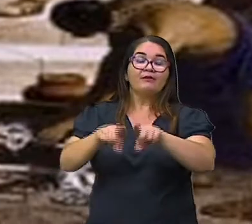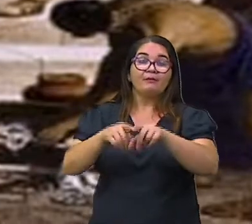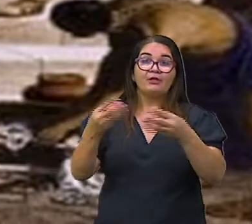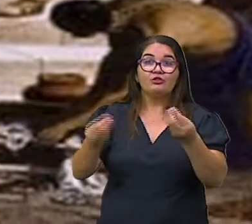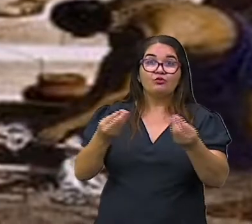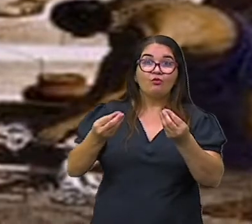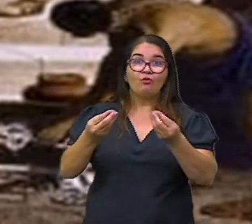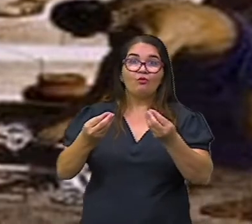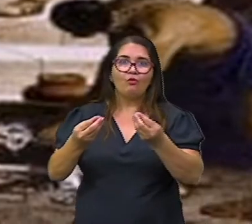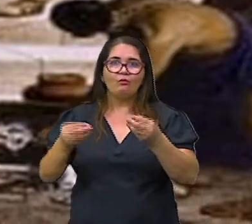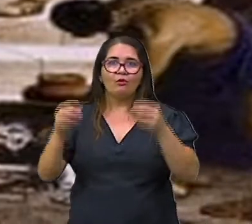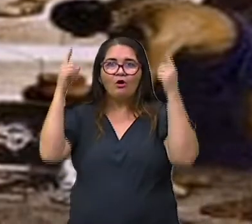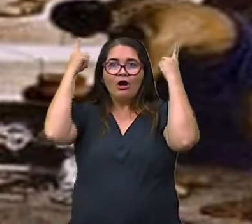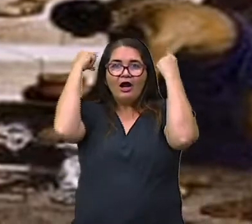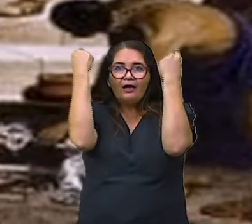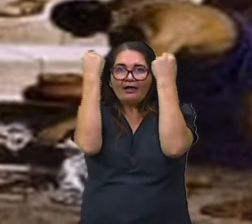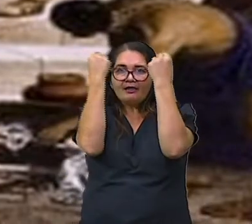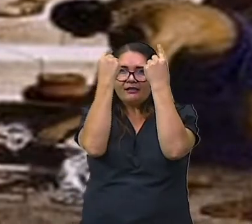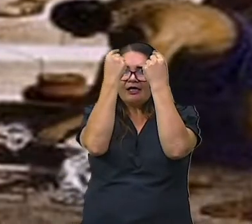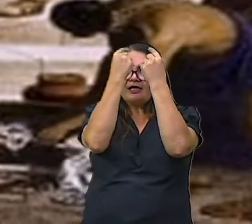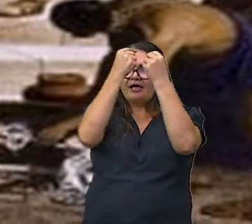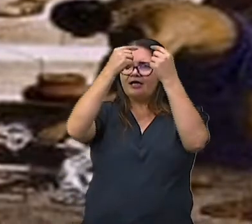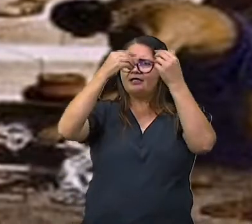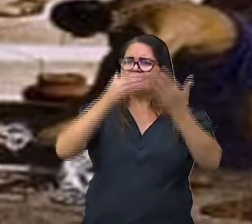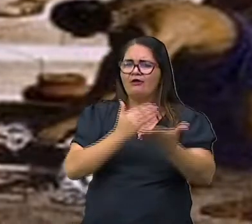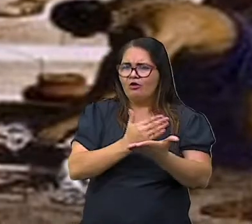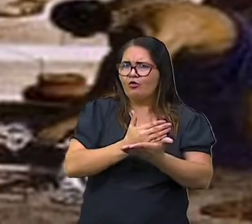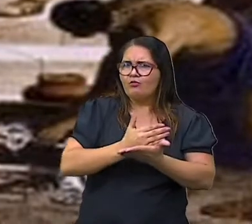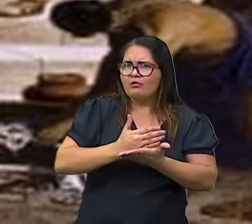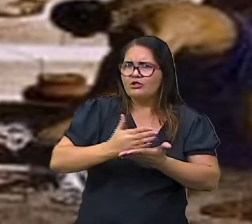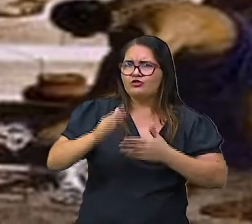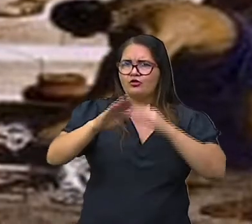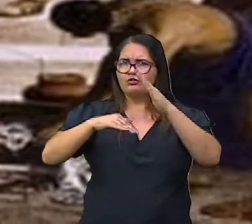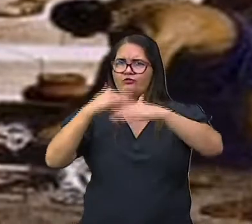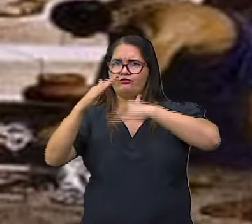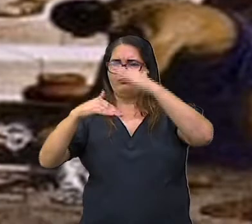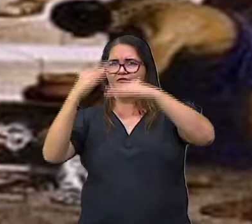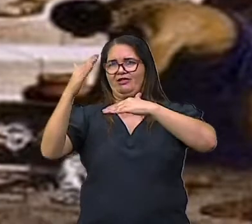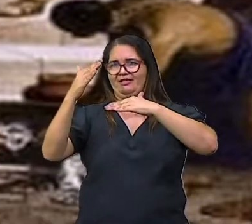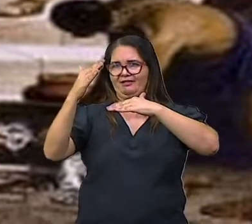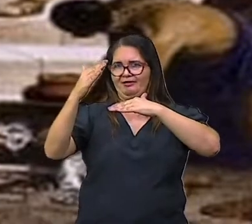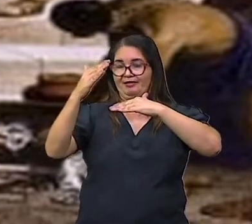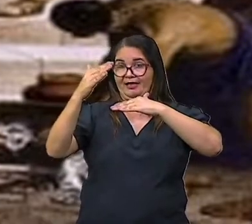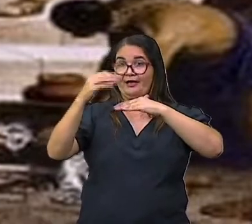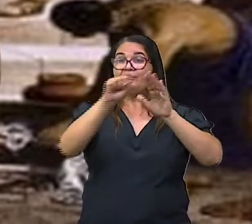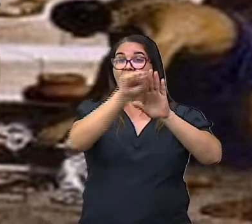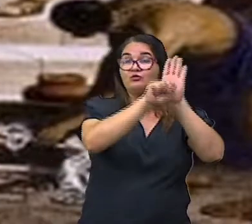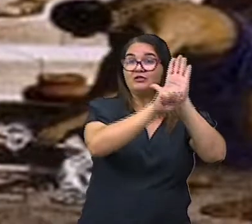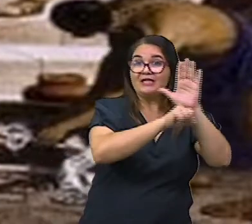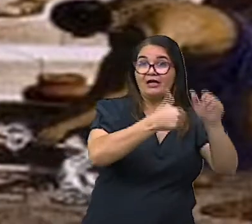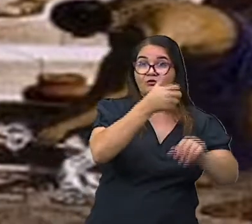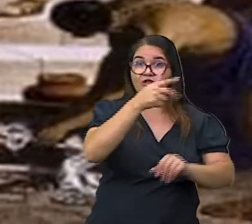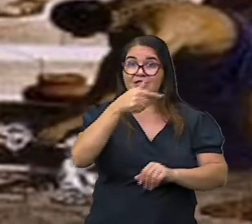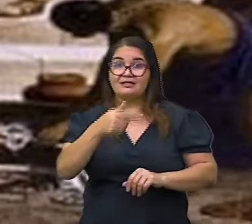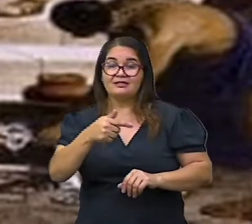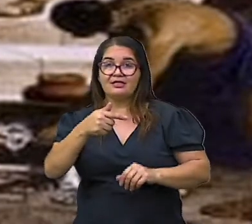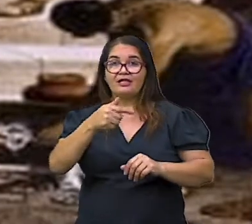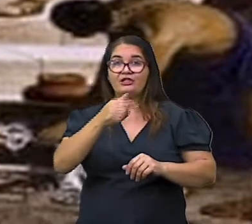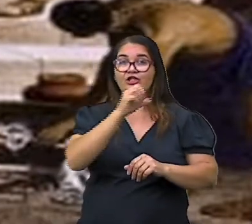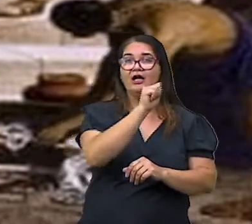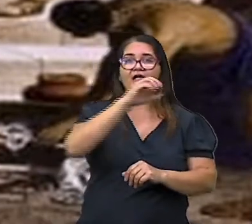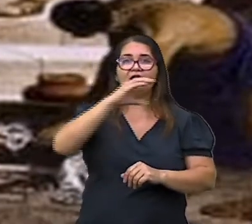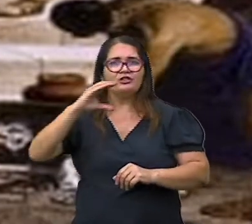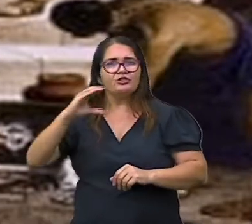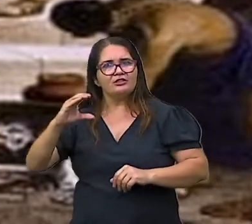iniciou-se, portanto, a partir do século 8 a.C., e fez surgir milhares de polis